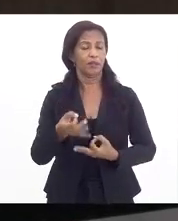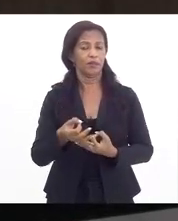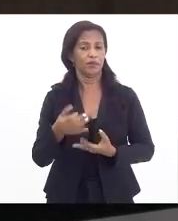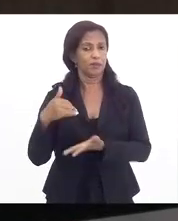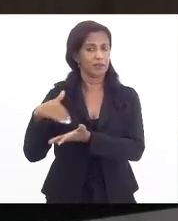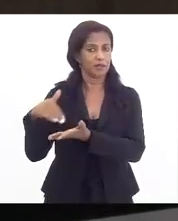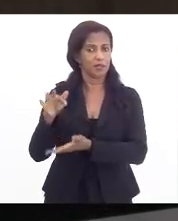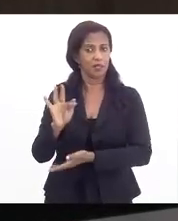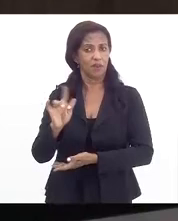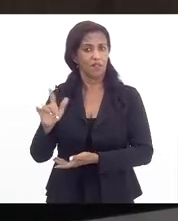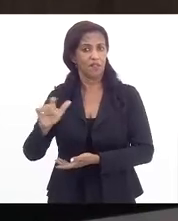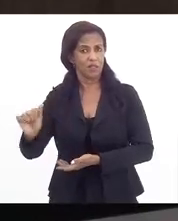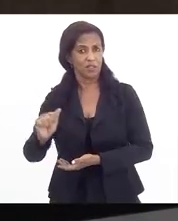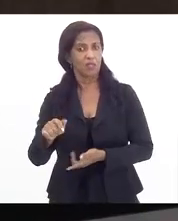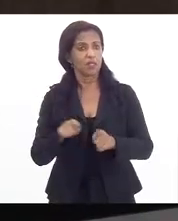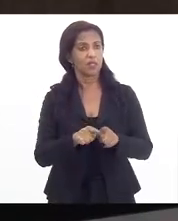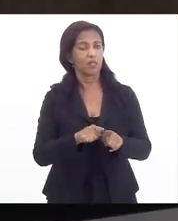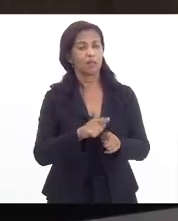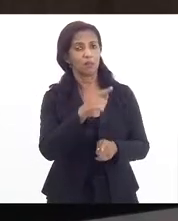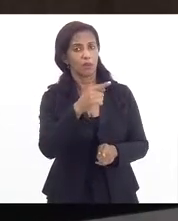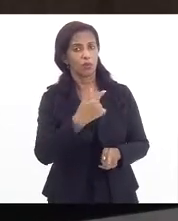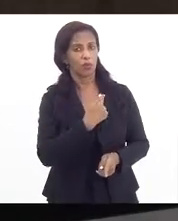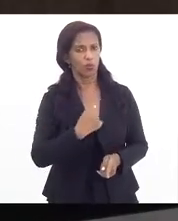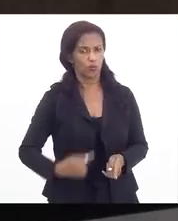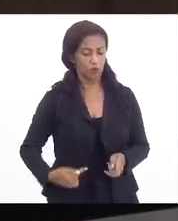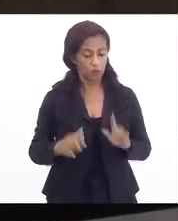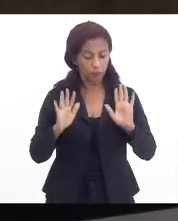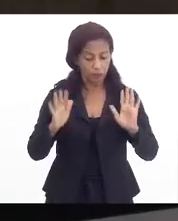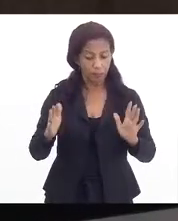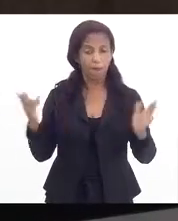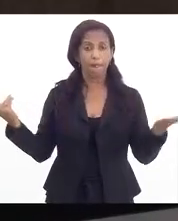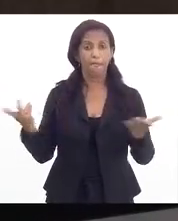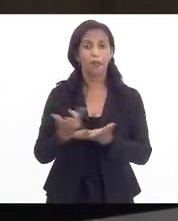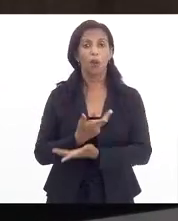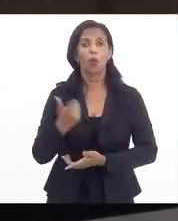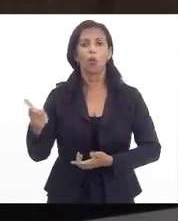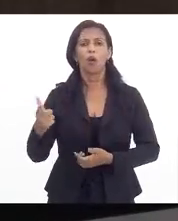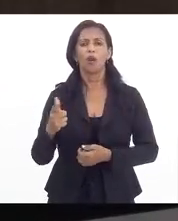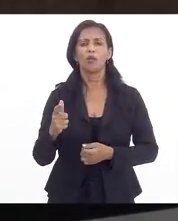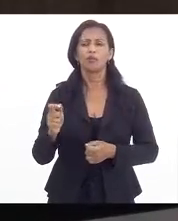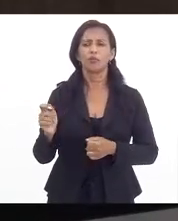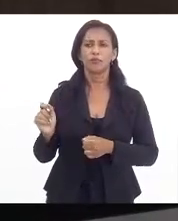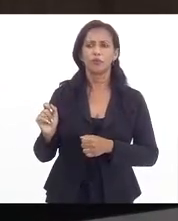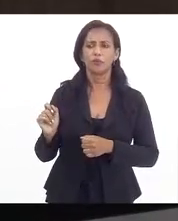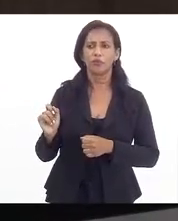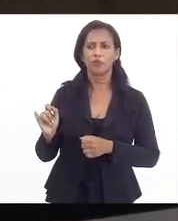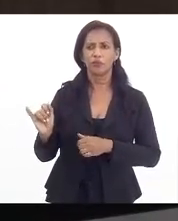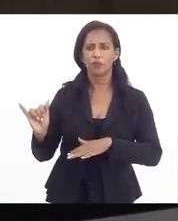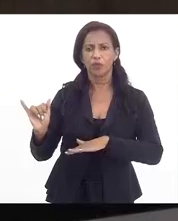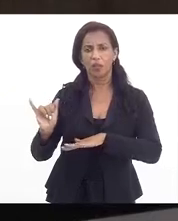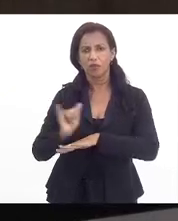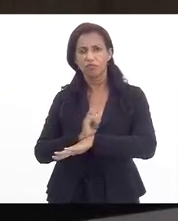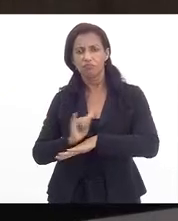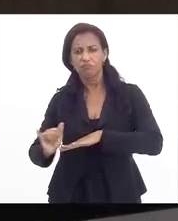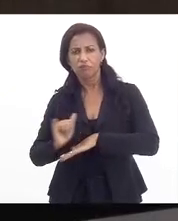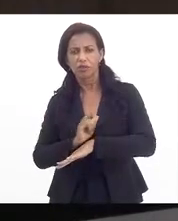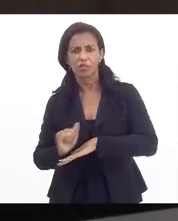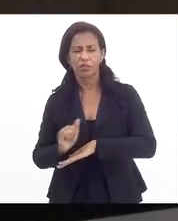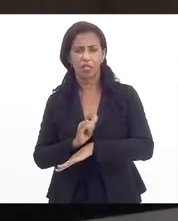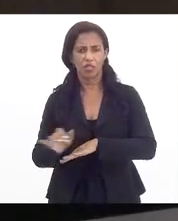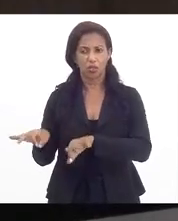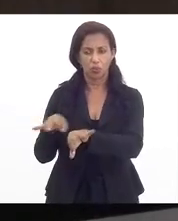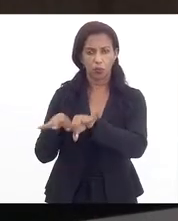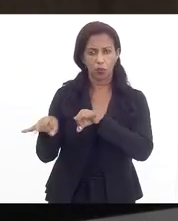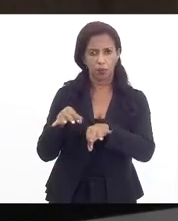fazenda por que que eu digo isso quando foi feito as trata quando foram feitas as tratativas do